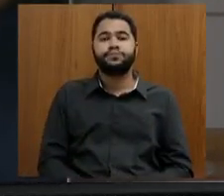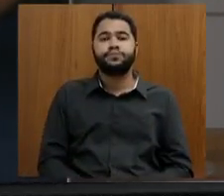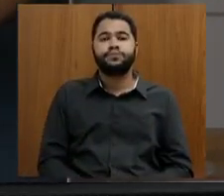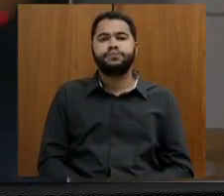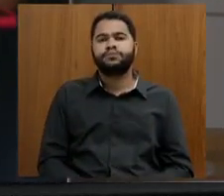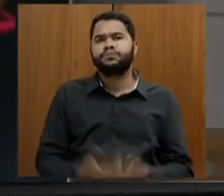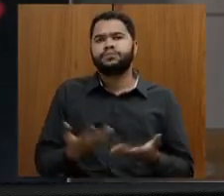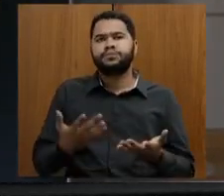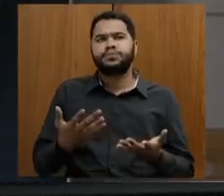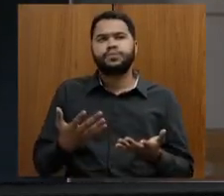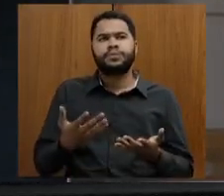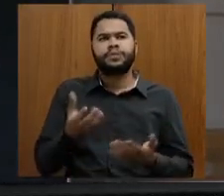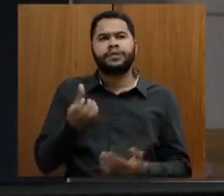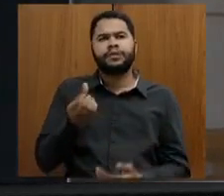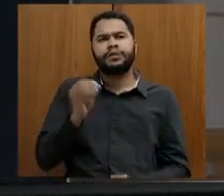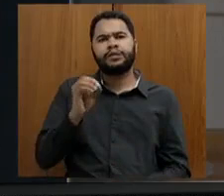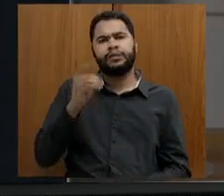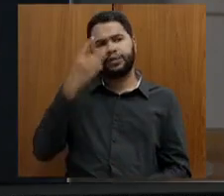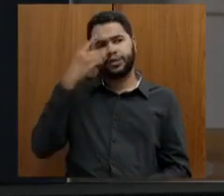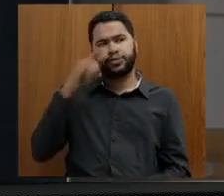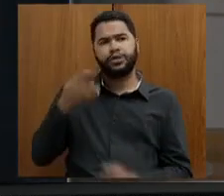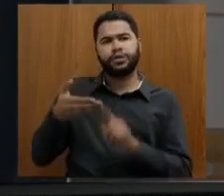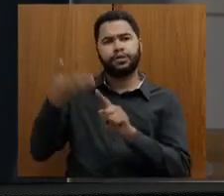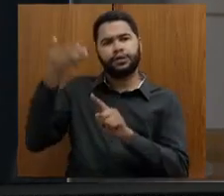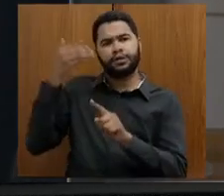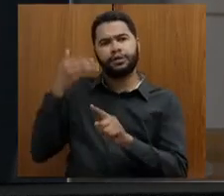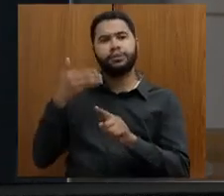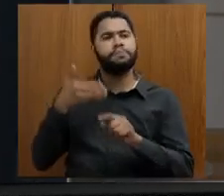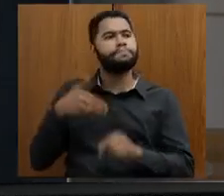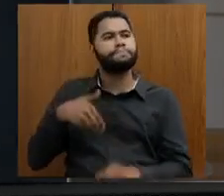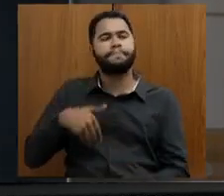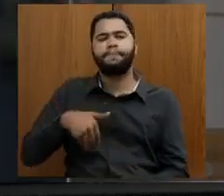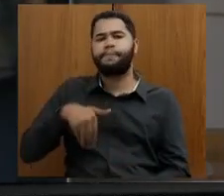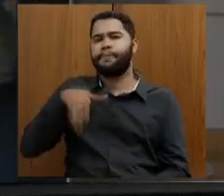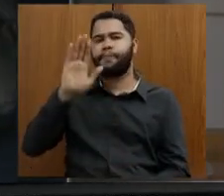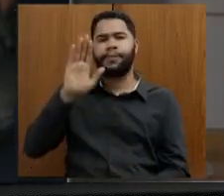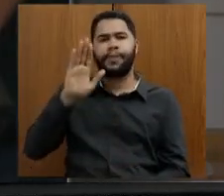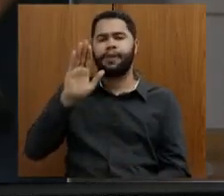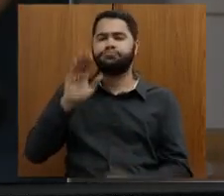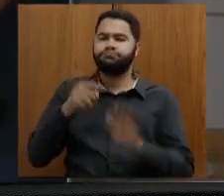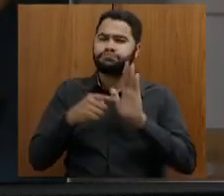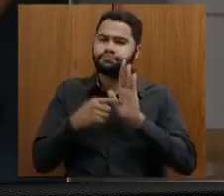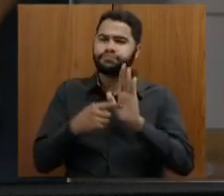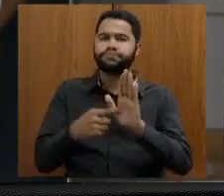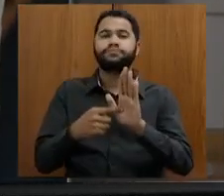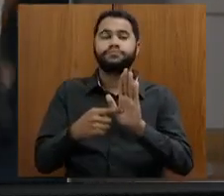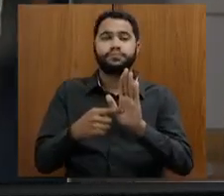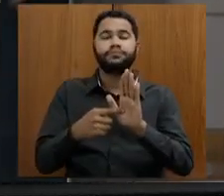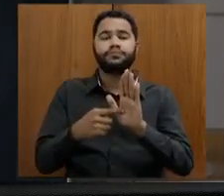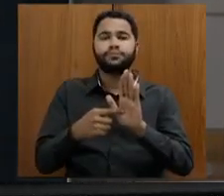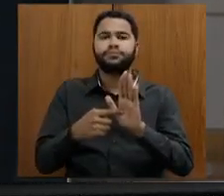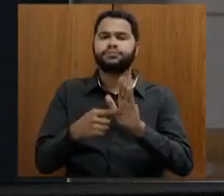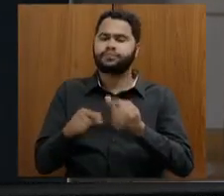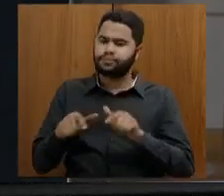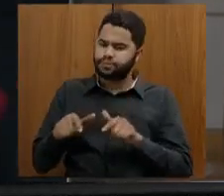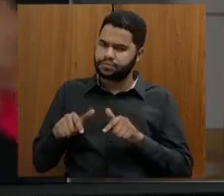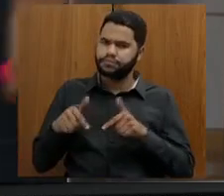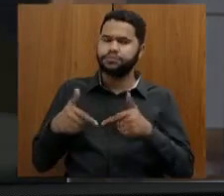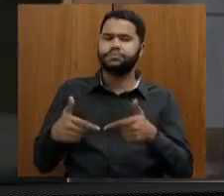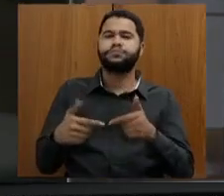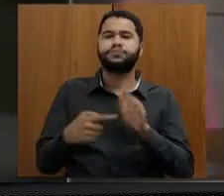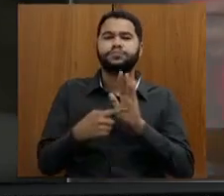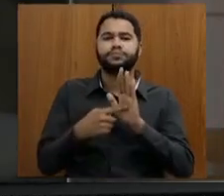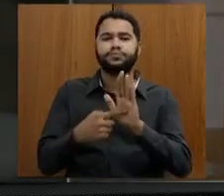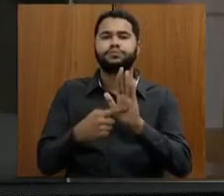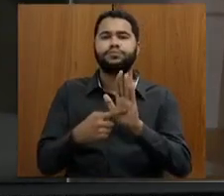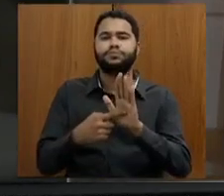sei lá 60 dias atrás para nós foi o maior gesto eu gesto não ação que